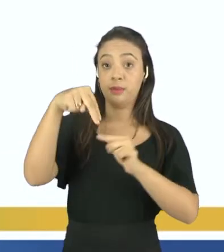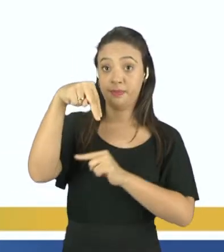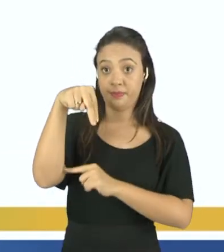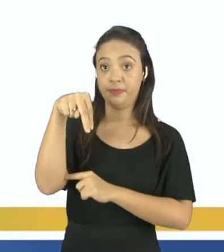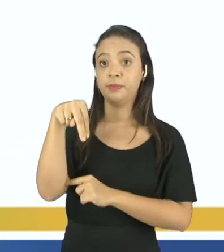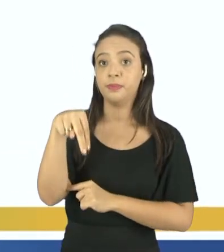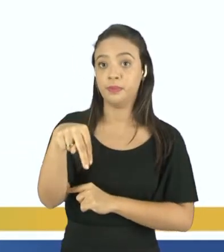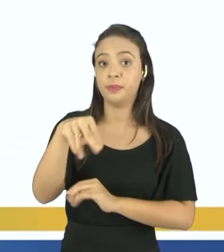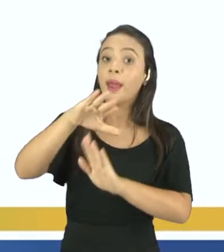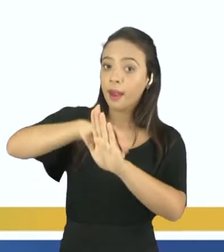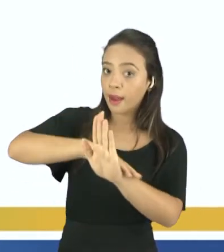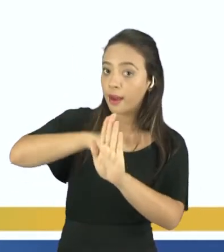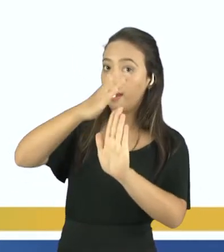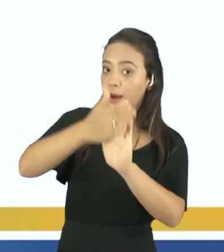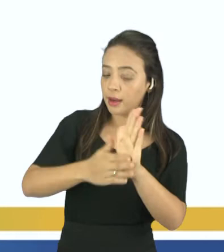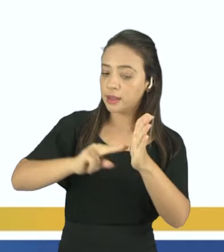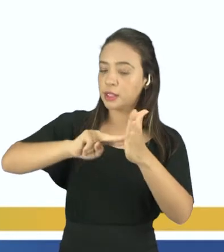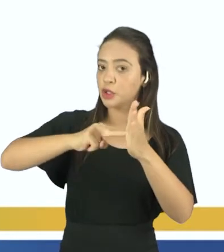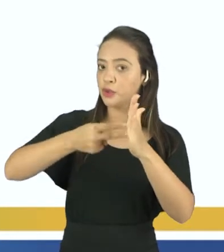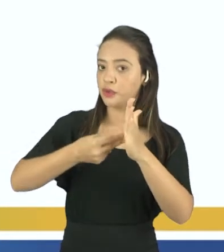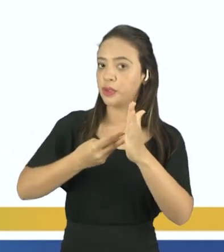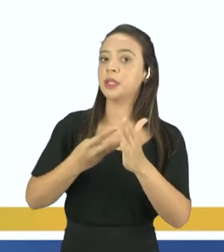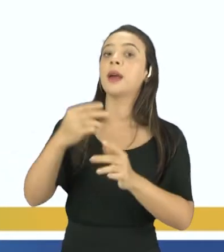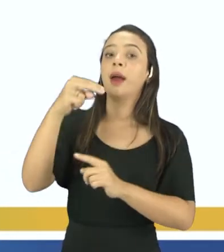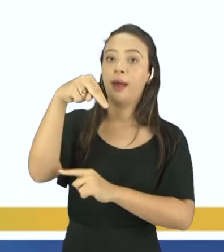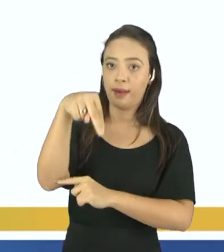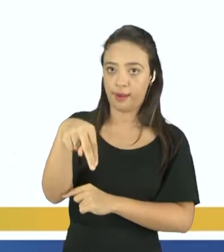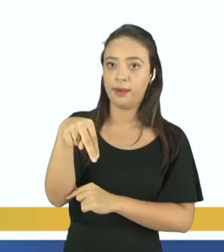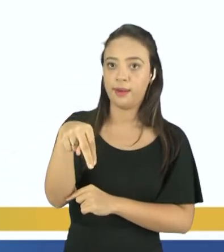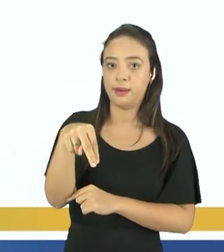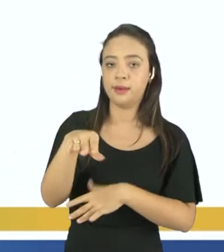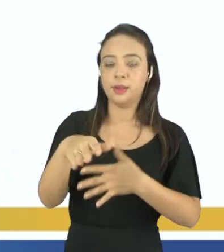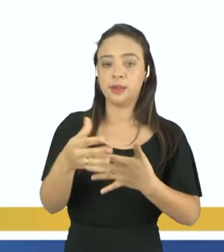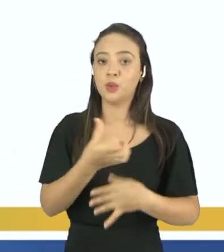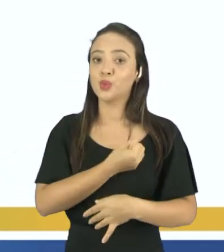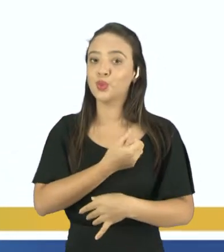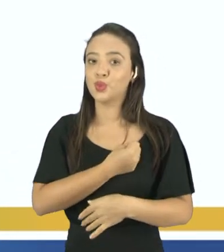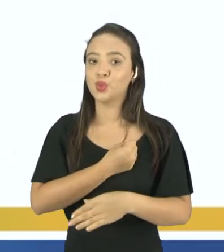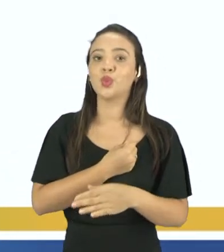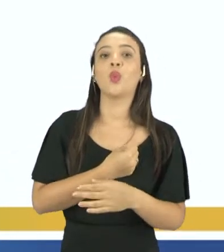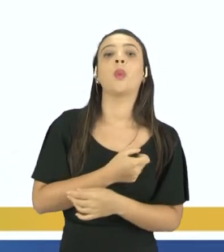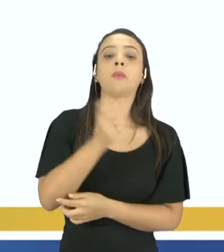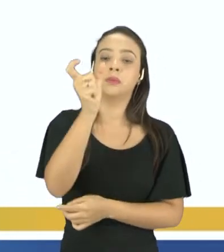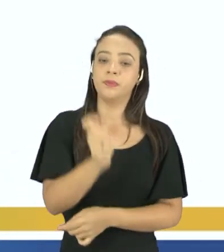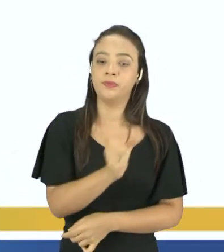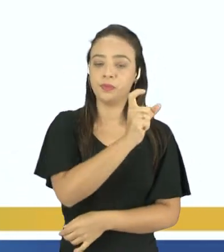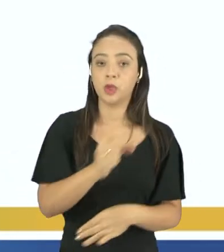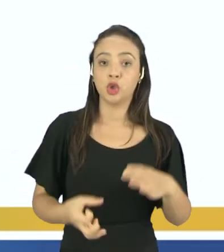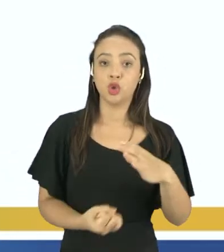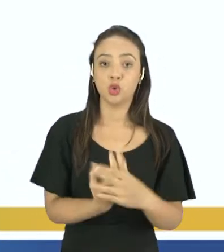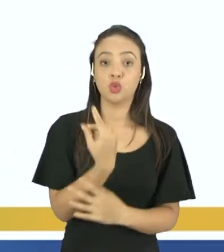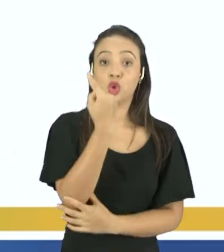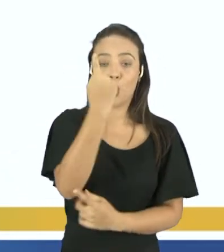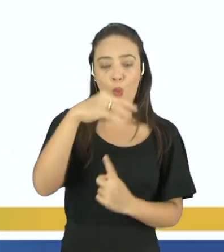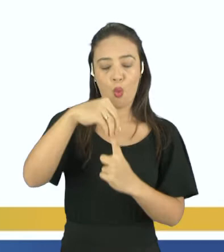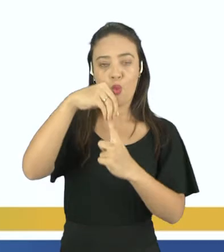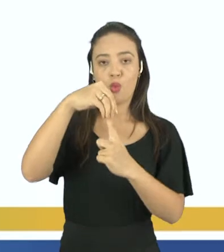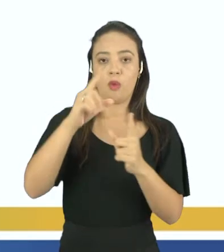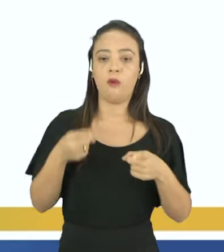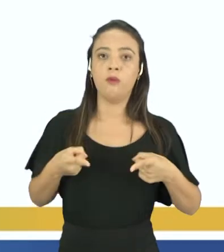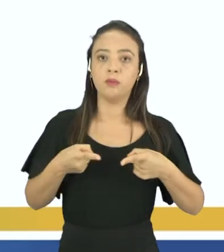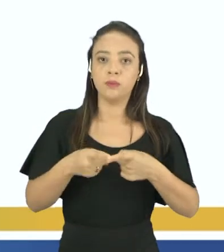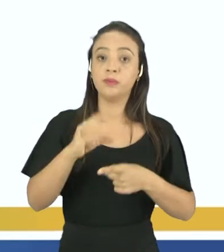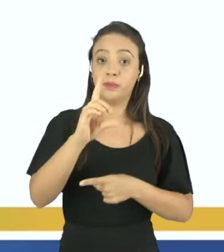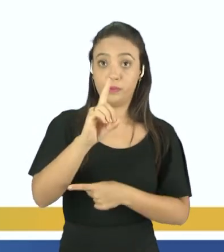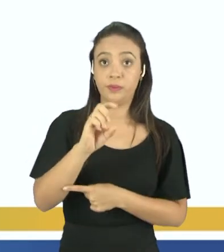chamamos a quantidade de lado sair do nosso polígono de n o número de diagonais partindo de um único vértice que nós vamos chamar de dever